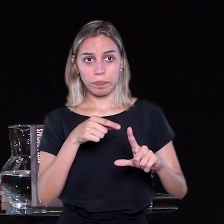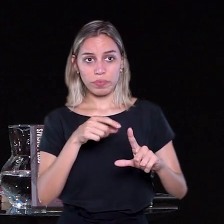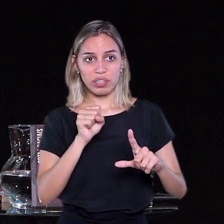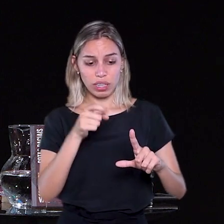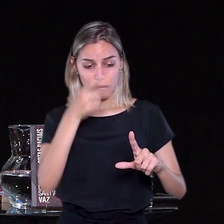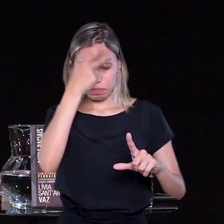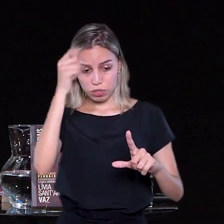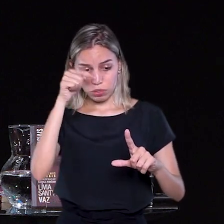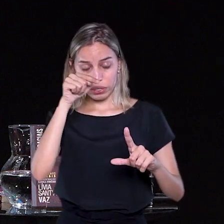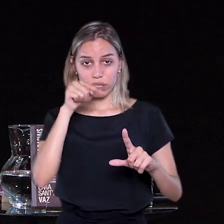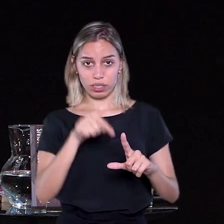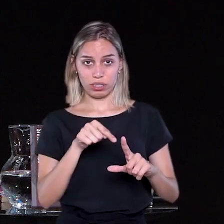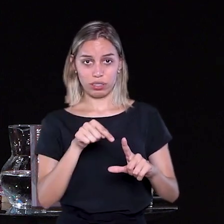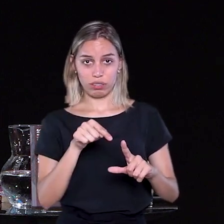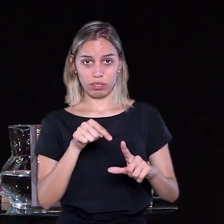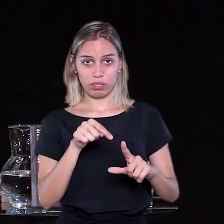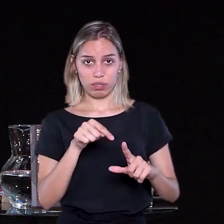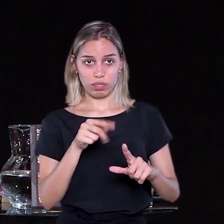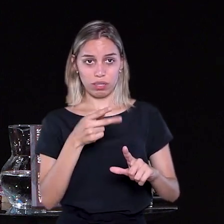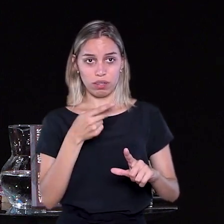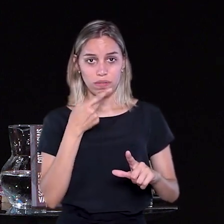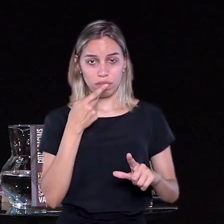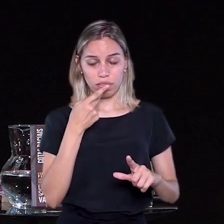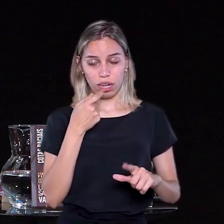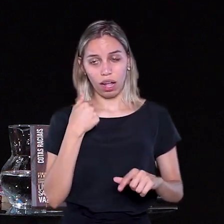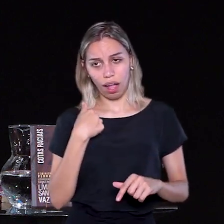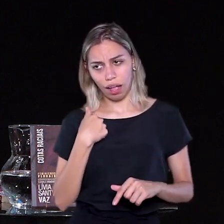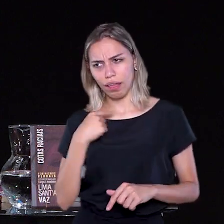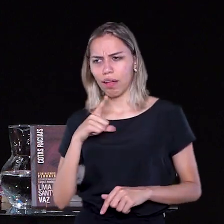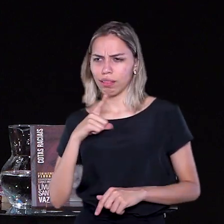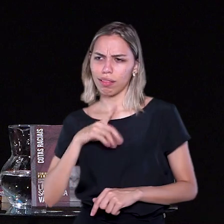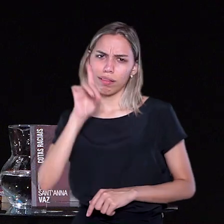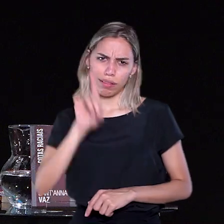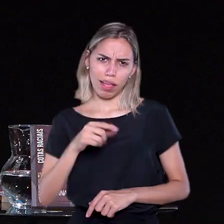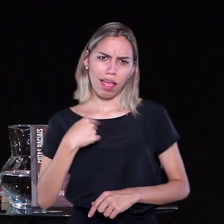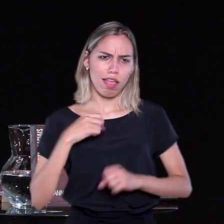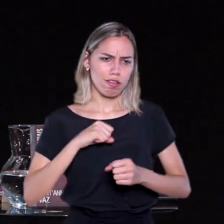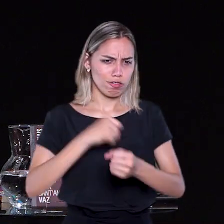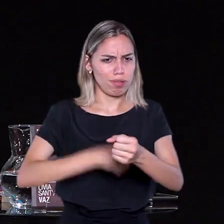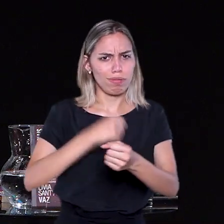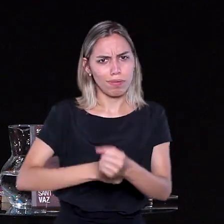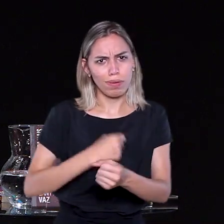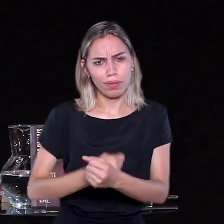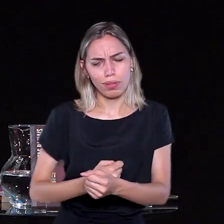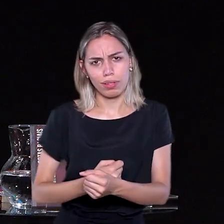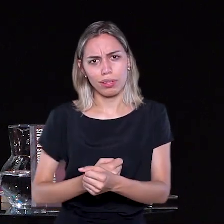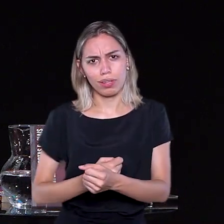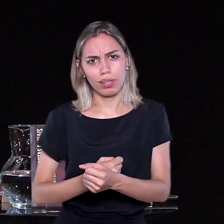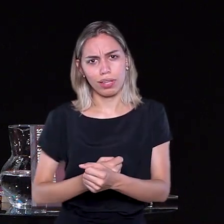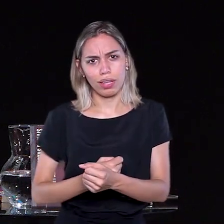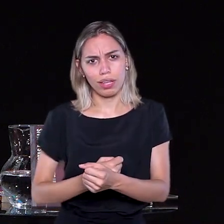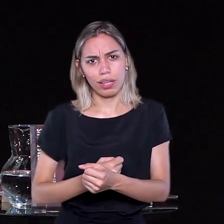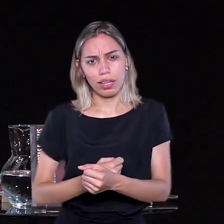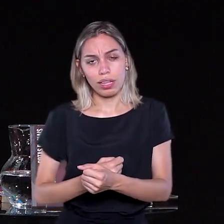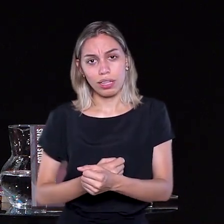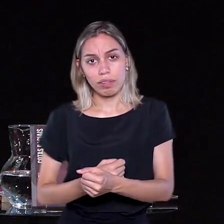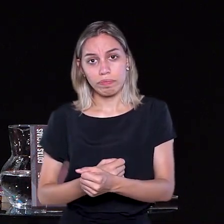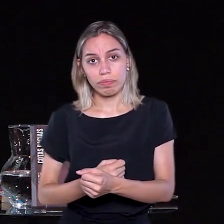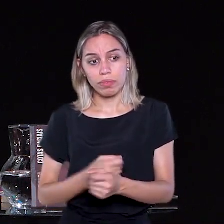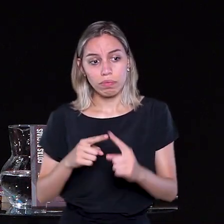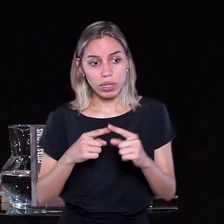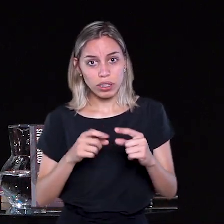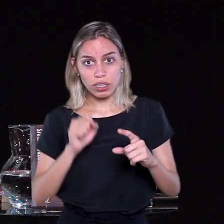pessoa imputa ao seu mérito individual e ao seu esforço o seu sucesso, o que é que a gente vai imputar